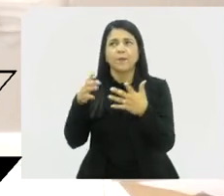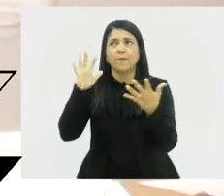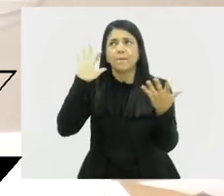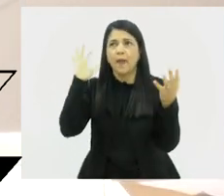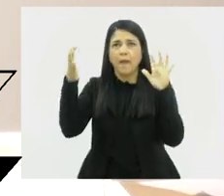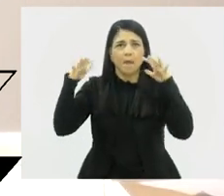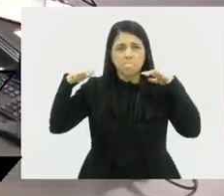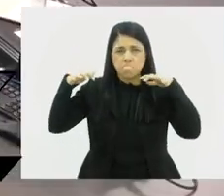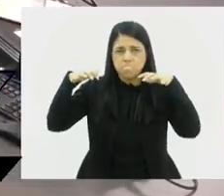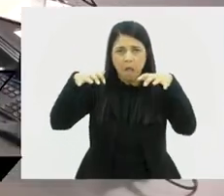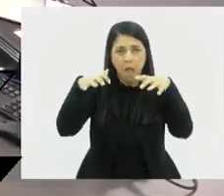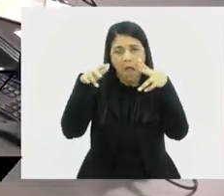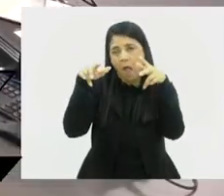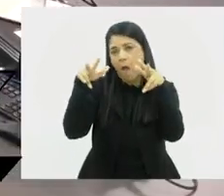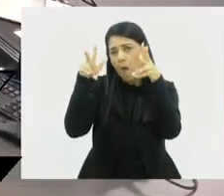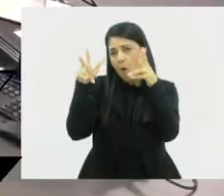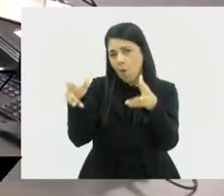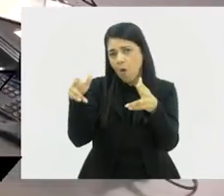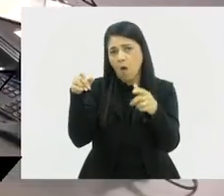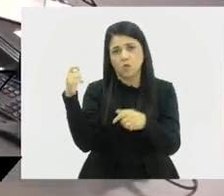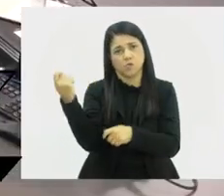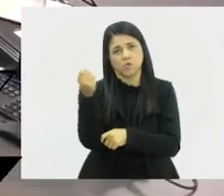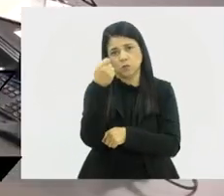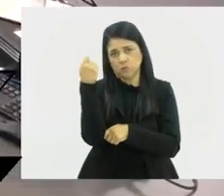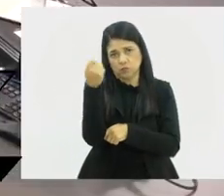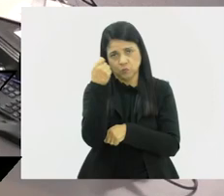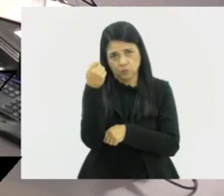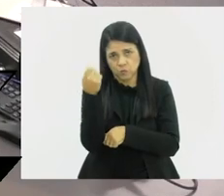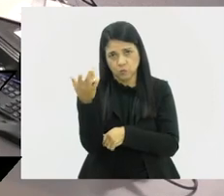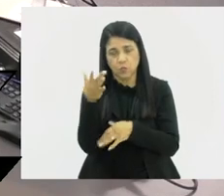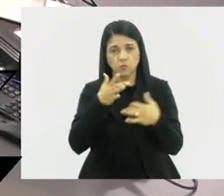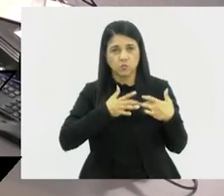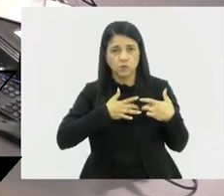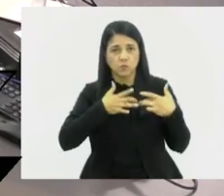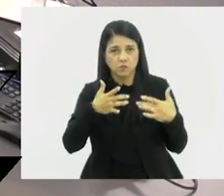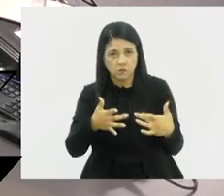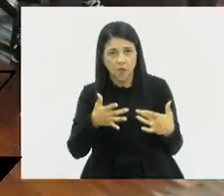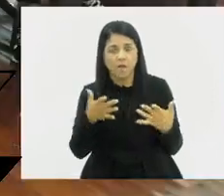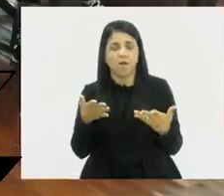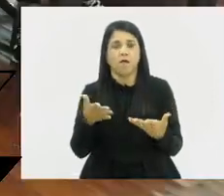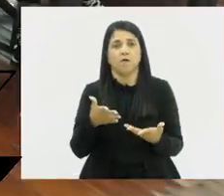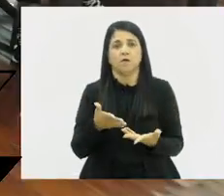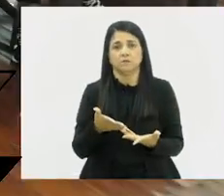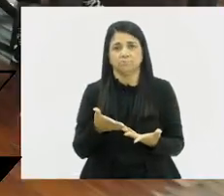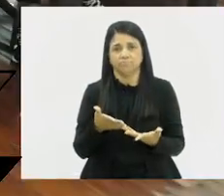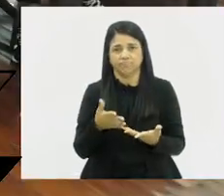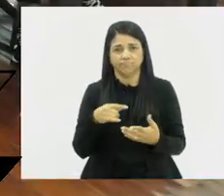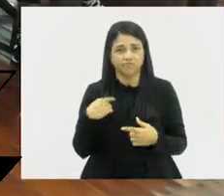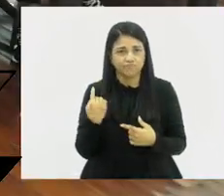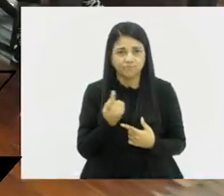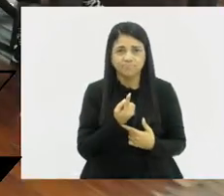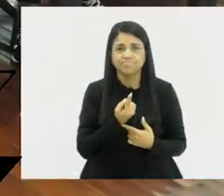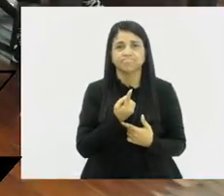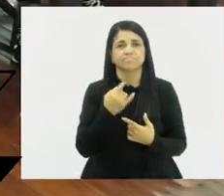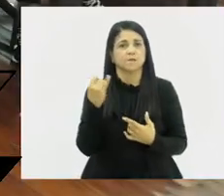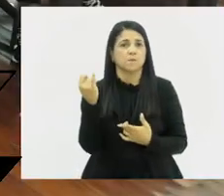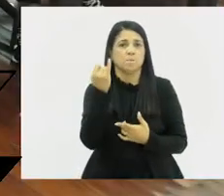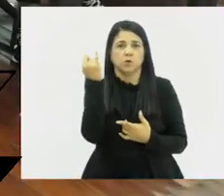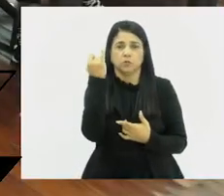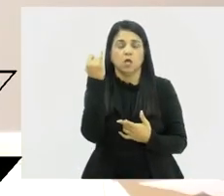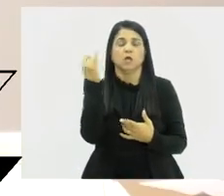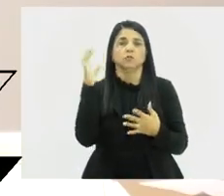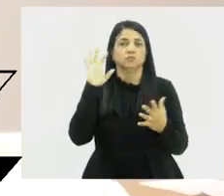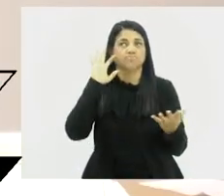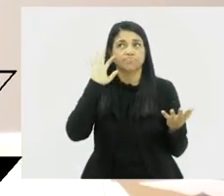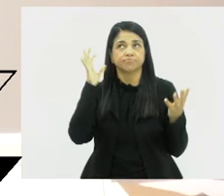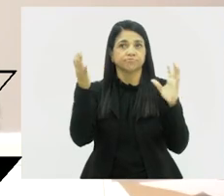como essa que aconteceu agora, nós todos solidários, essa questão do Rio Grande do Sul, tão importante a questão climática,